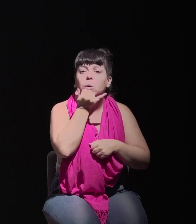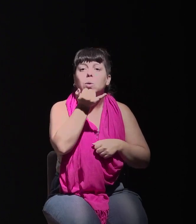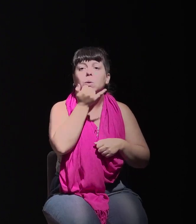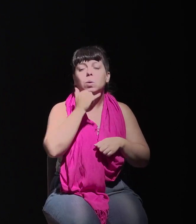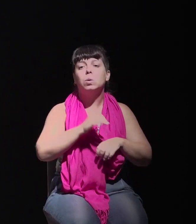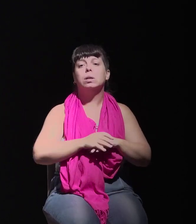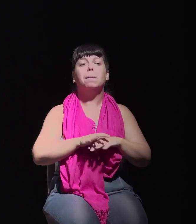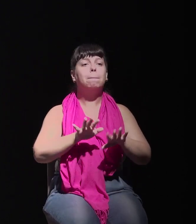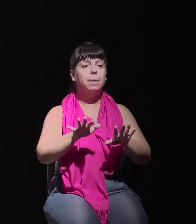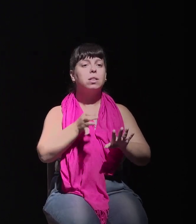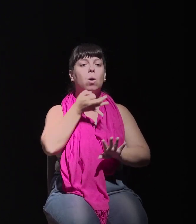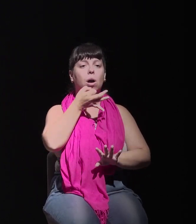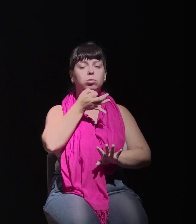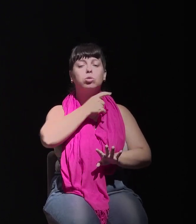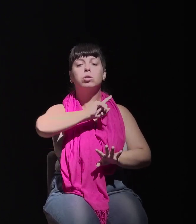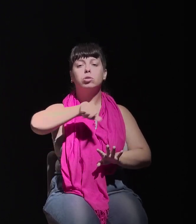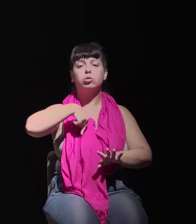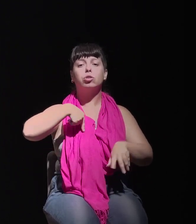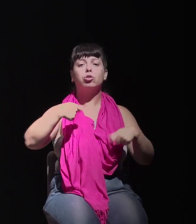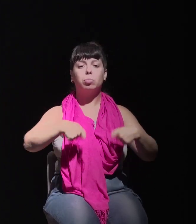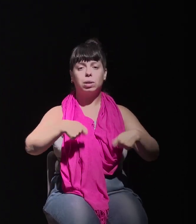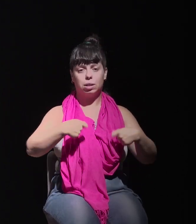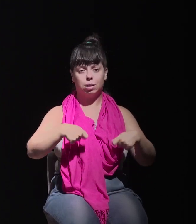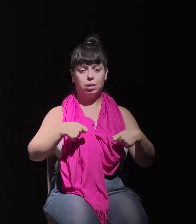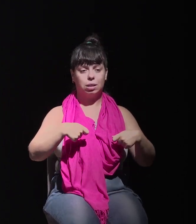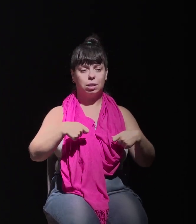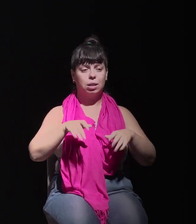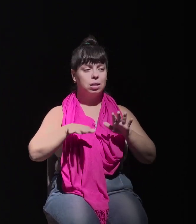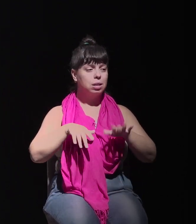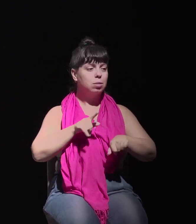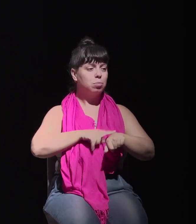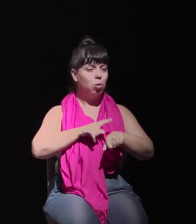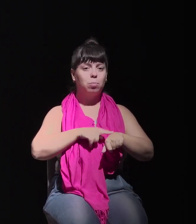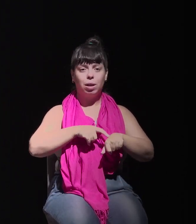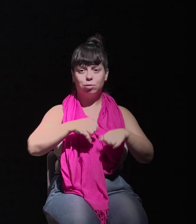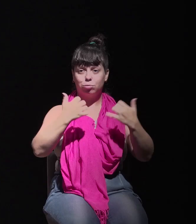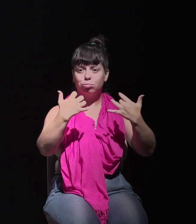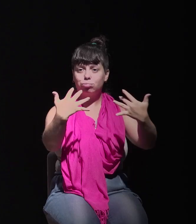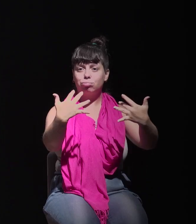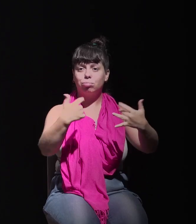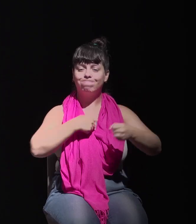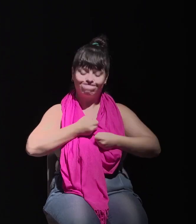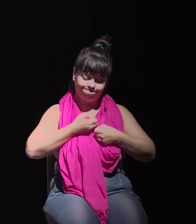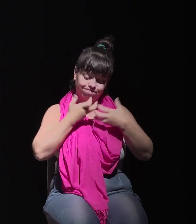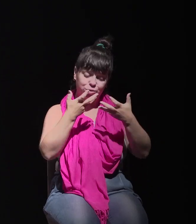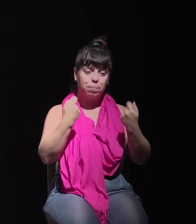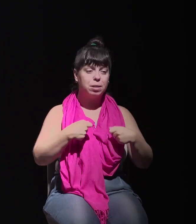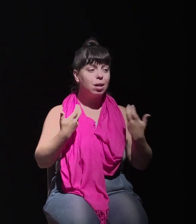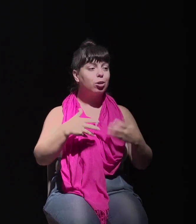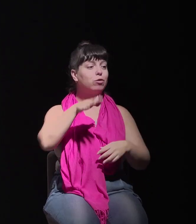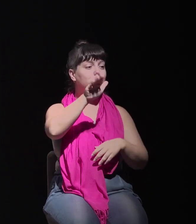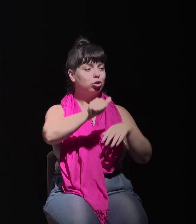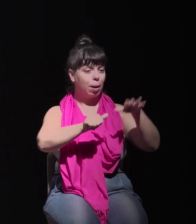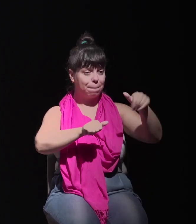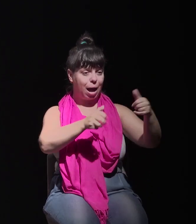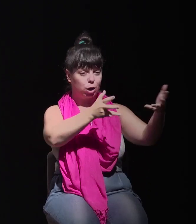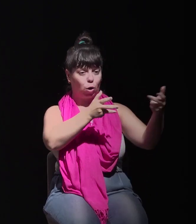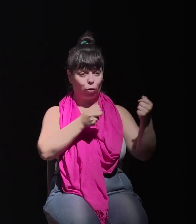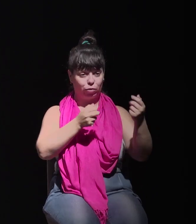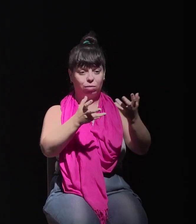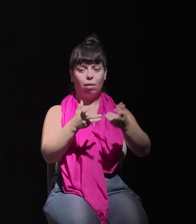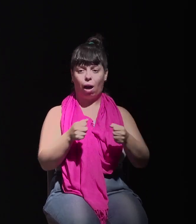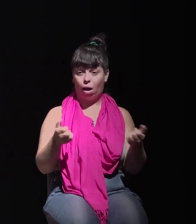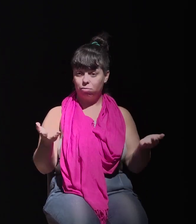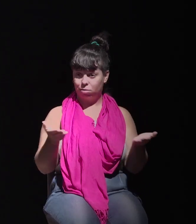a gente precisa colocar para fora nos momentos como esses. E agora eu vou chamar as nossas convidadas